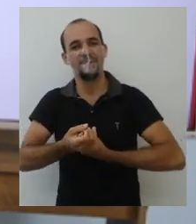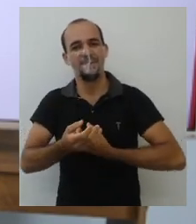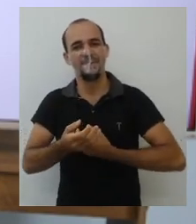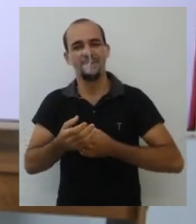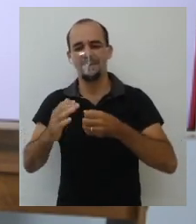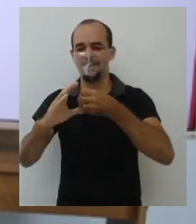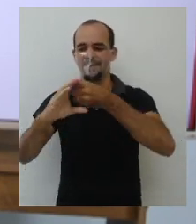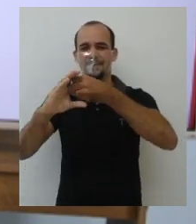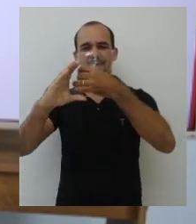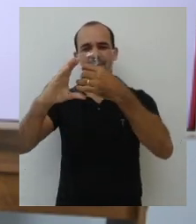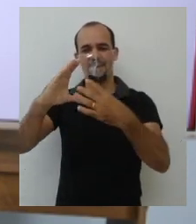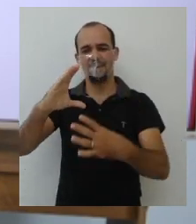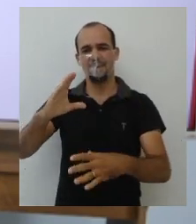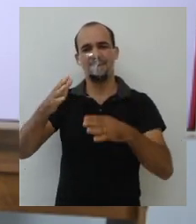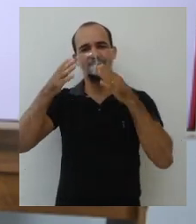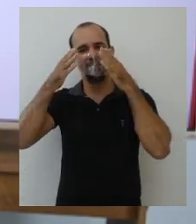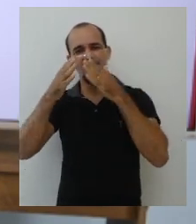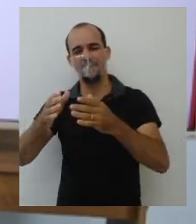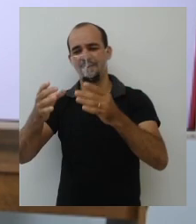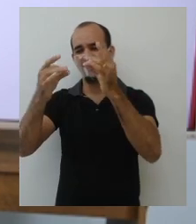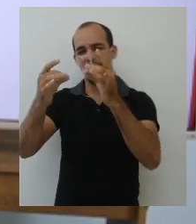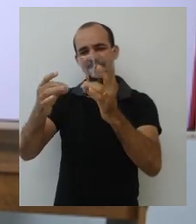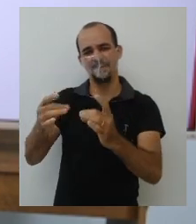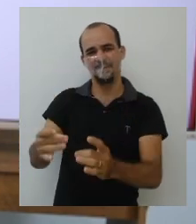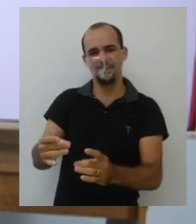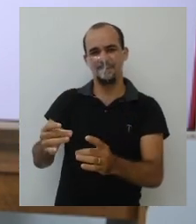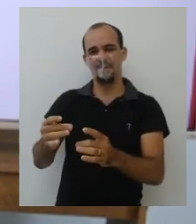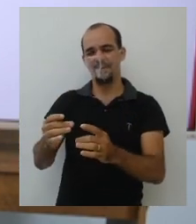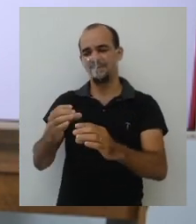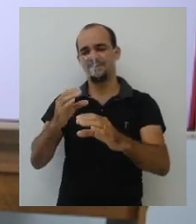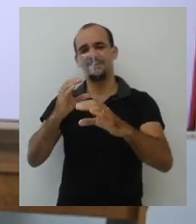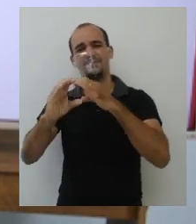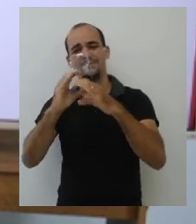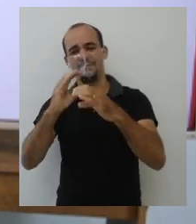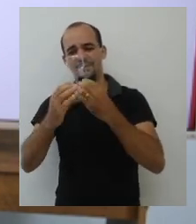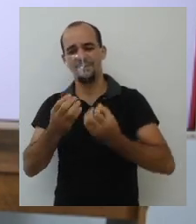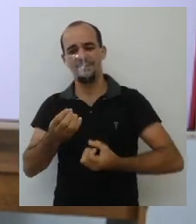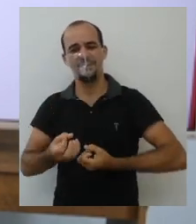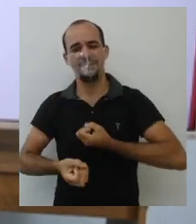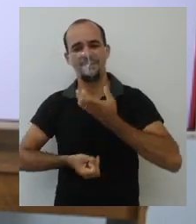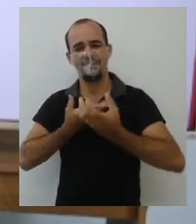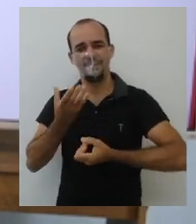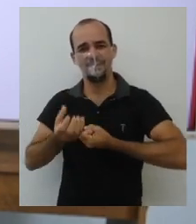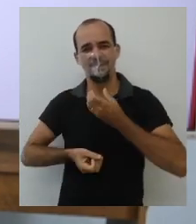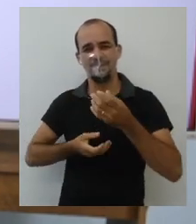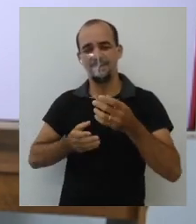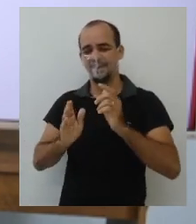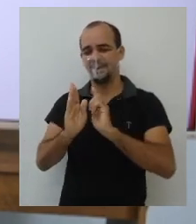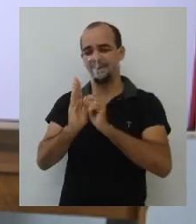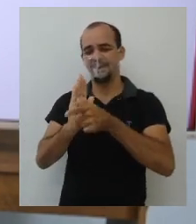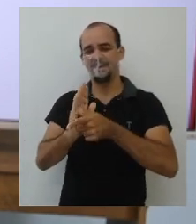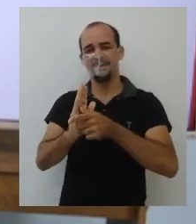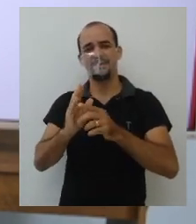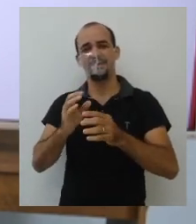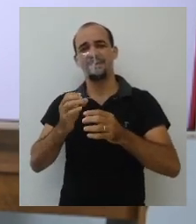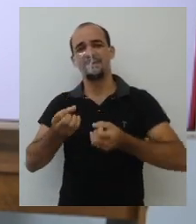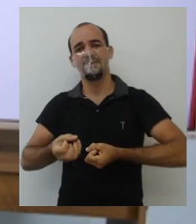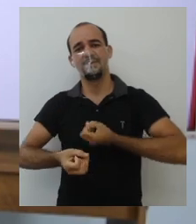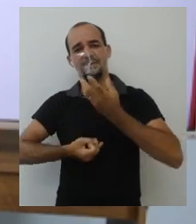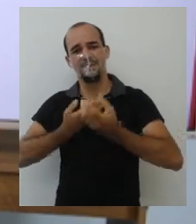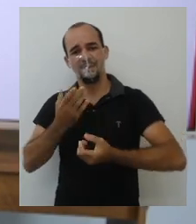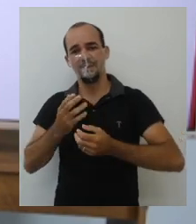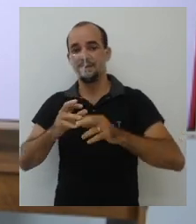características específicas, ele comunica, ele passa uma mensagem diferente de um